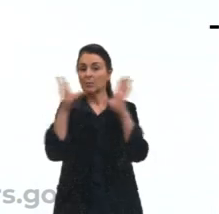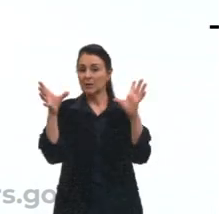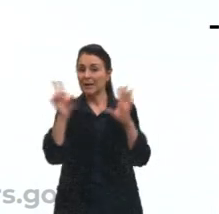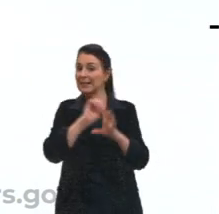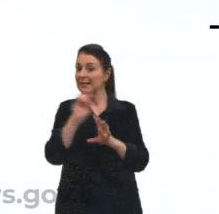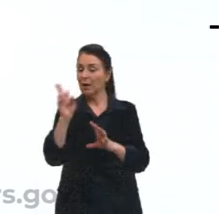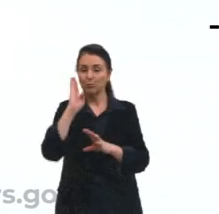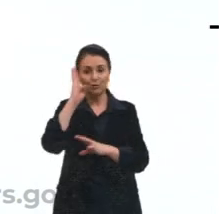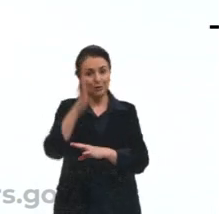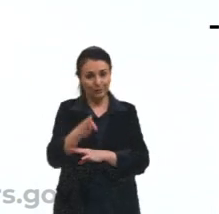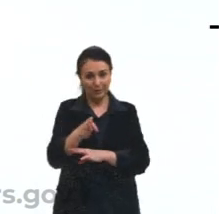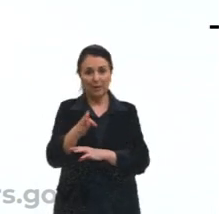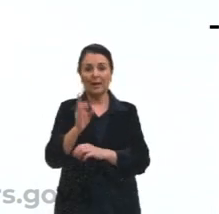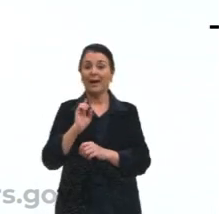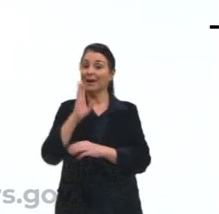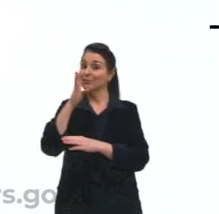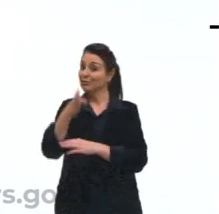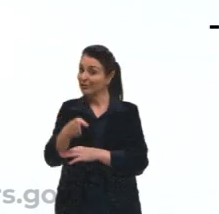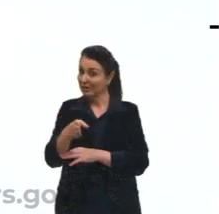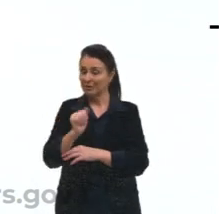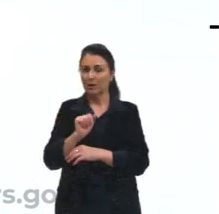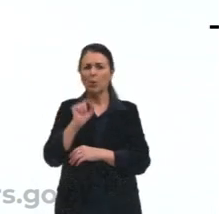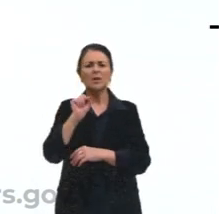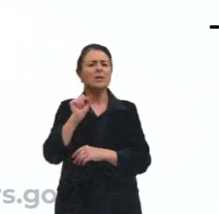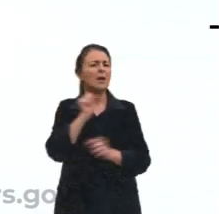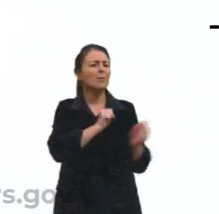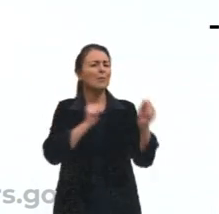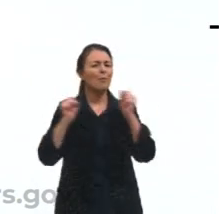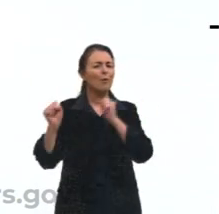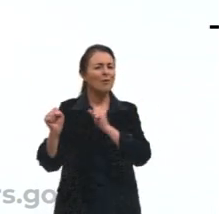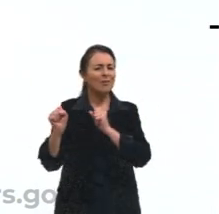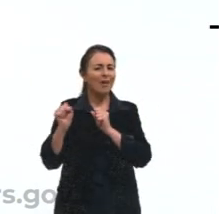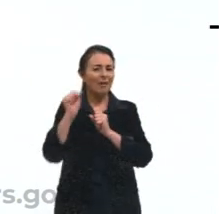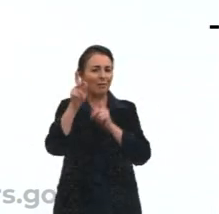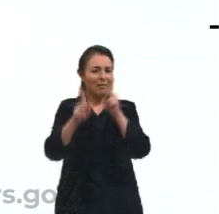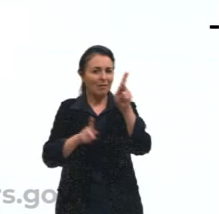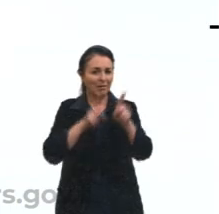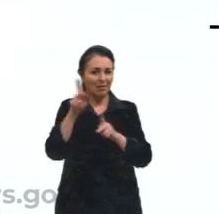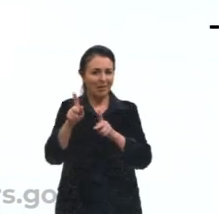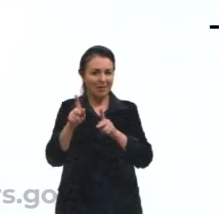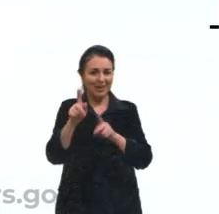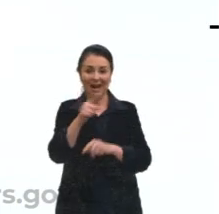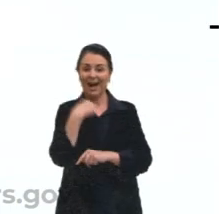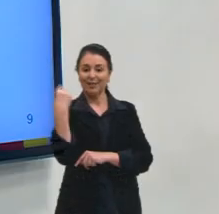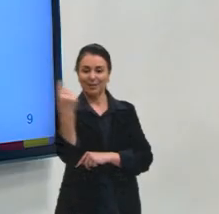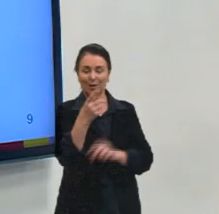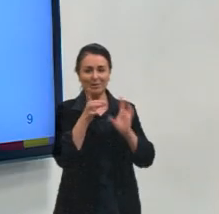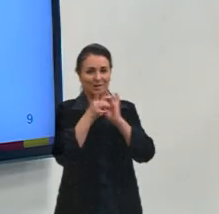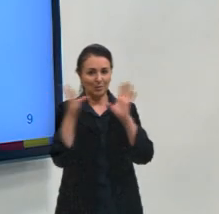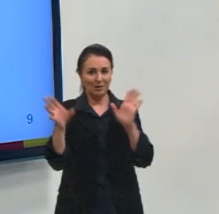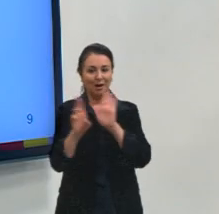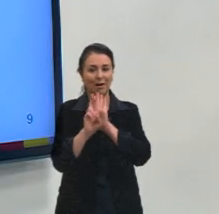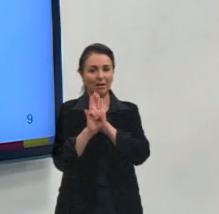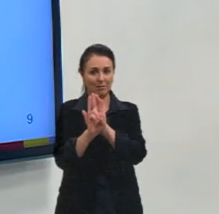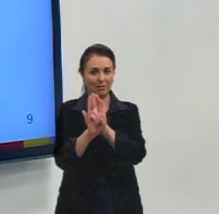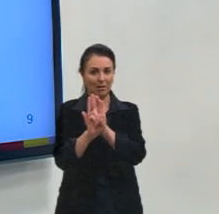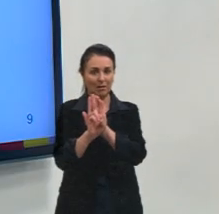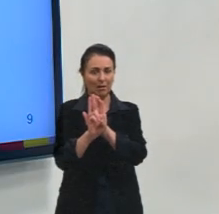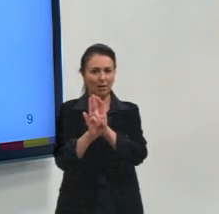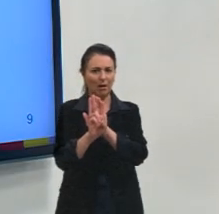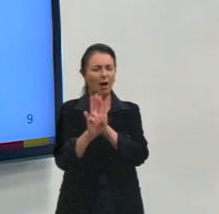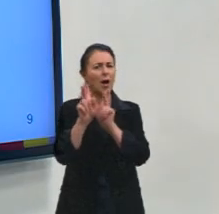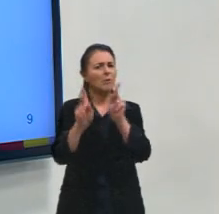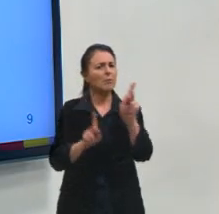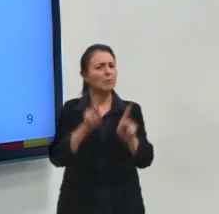expliquei pensar um pouco né O que é o poder Popular Será que na nossa democracia representativa a população